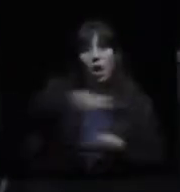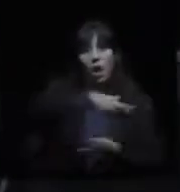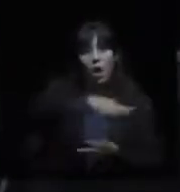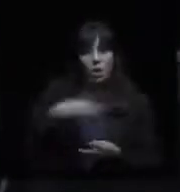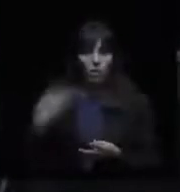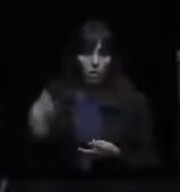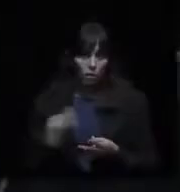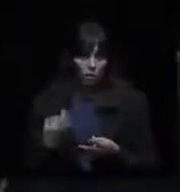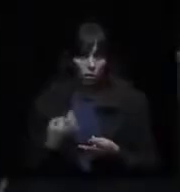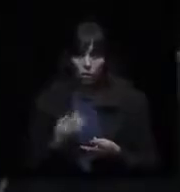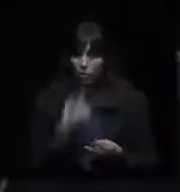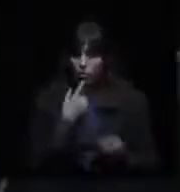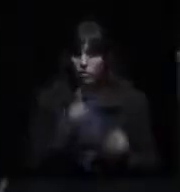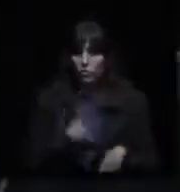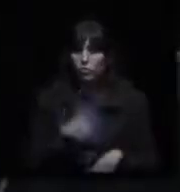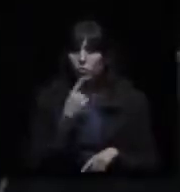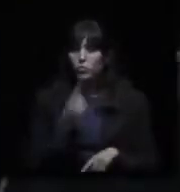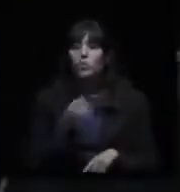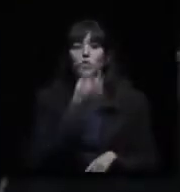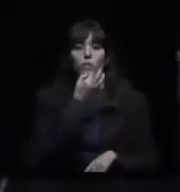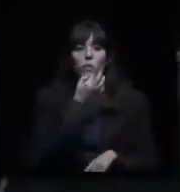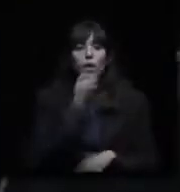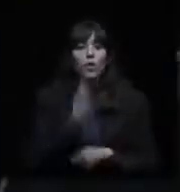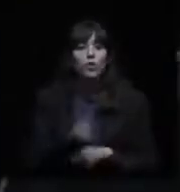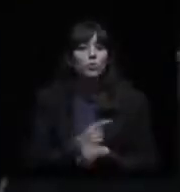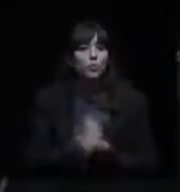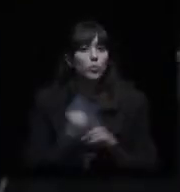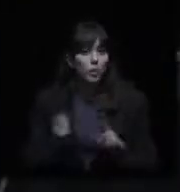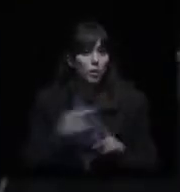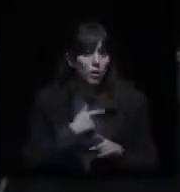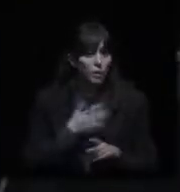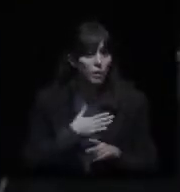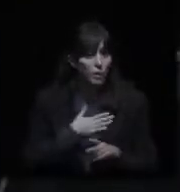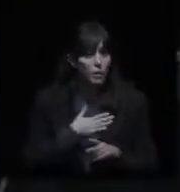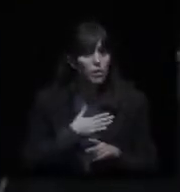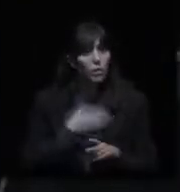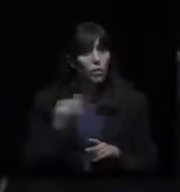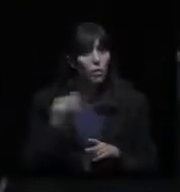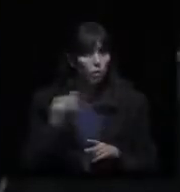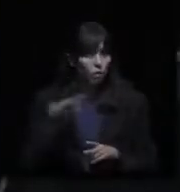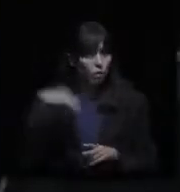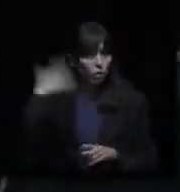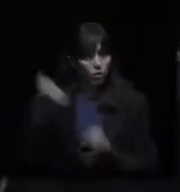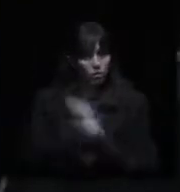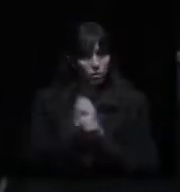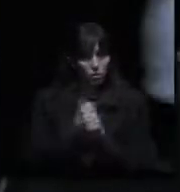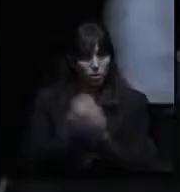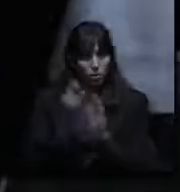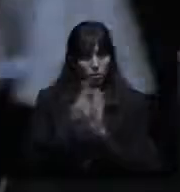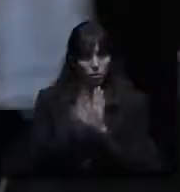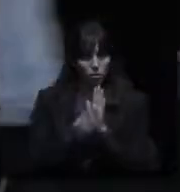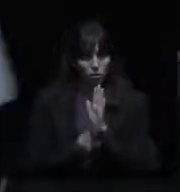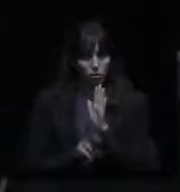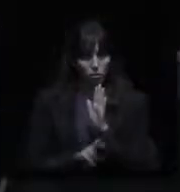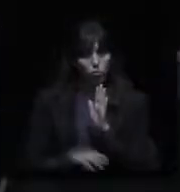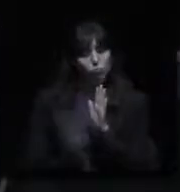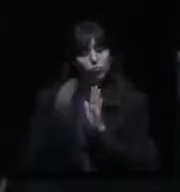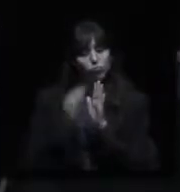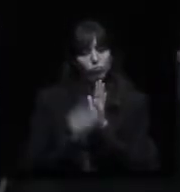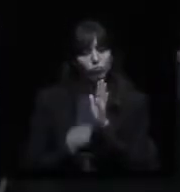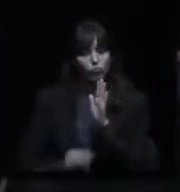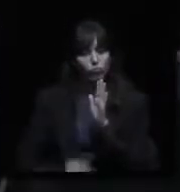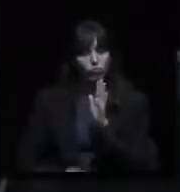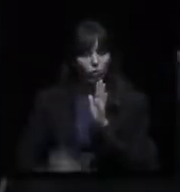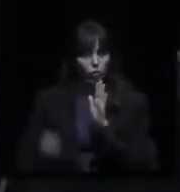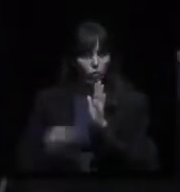não há uma palavra sobre a sua reativação, nem sobre a razão para ser uma empresa a trabalhar no seu regulamento ou os custos envolvidos. Também